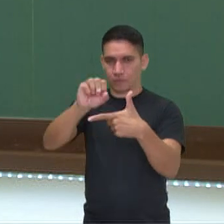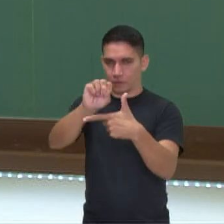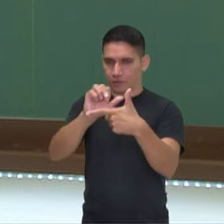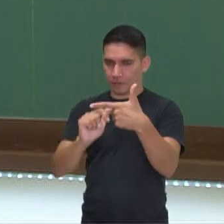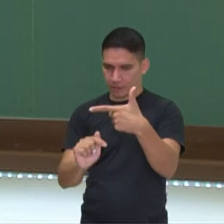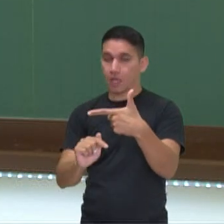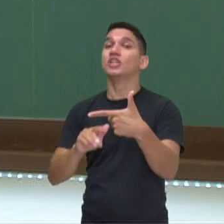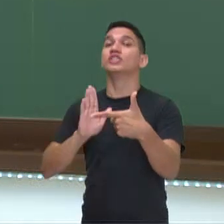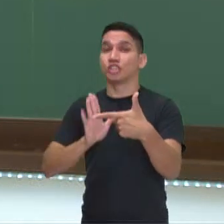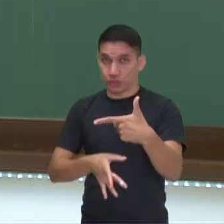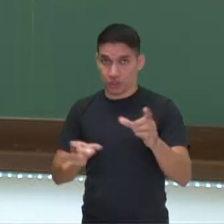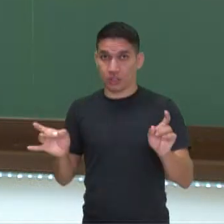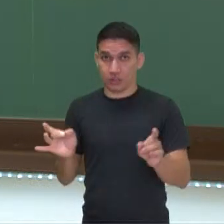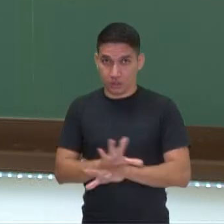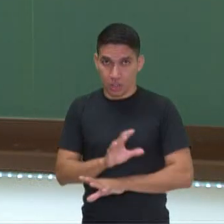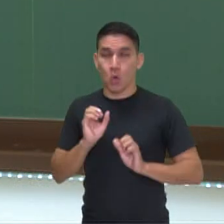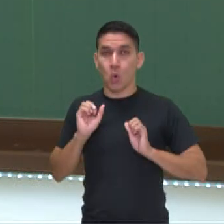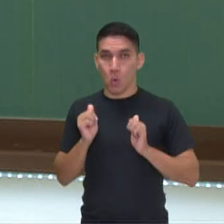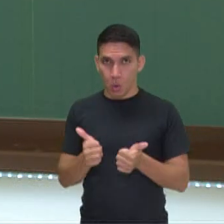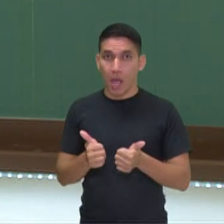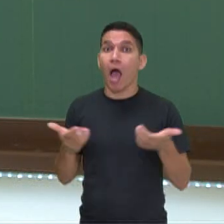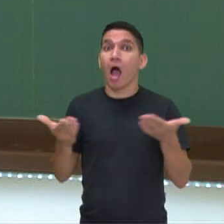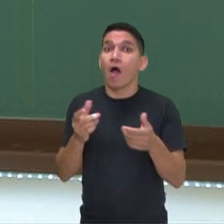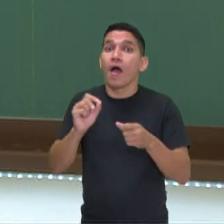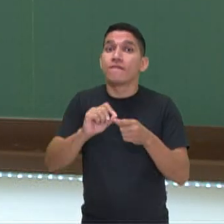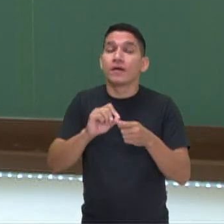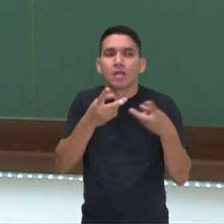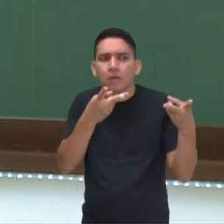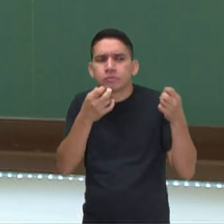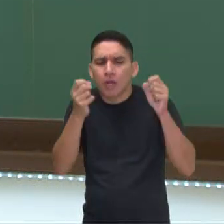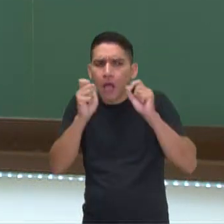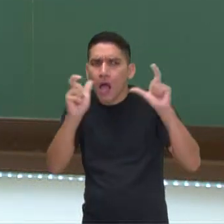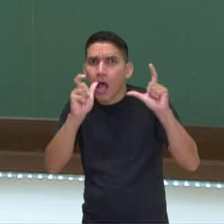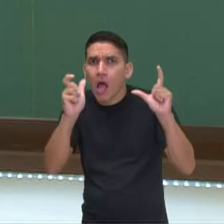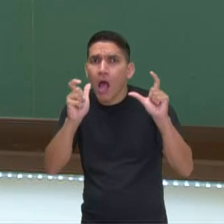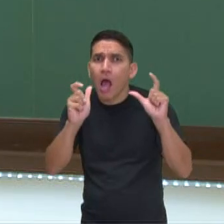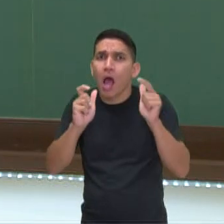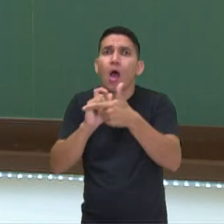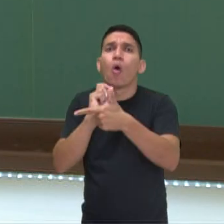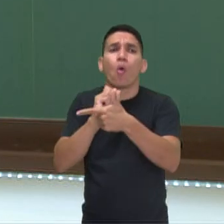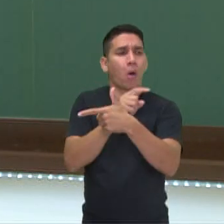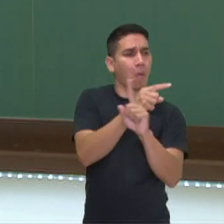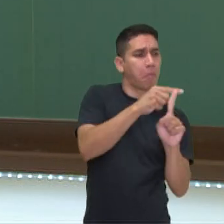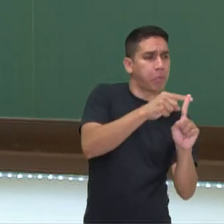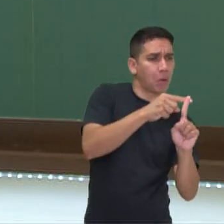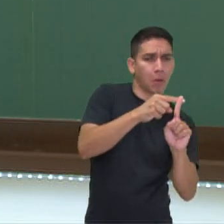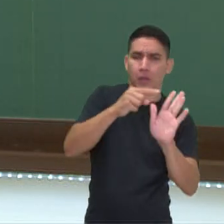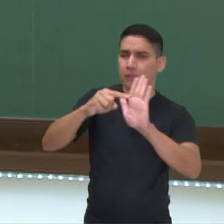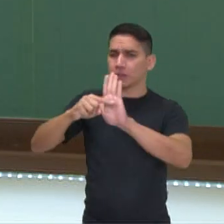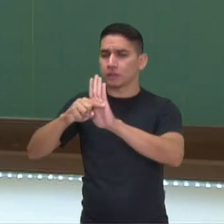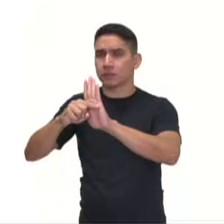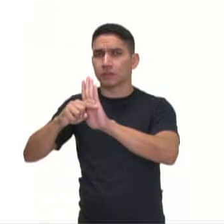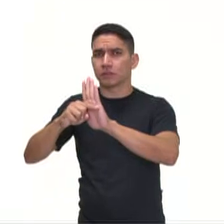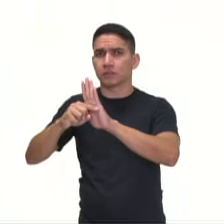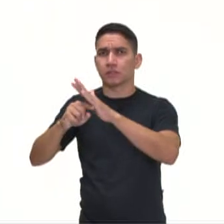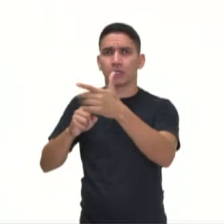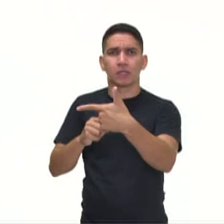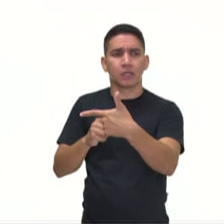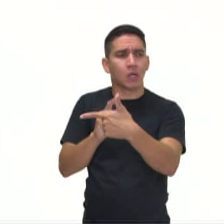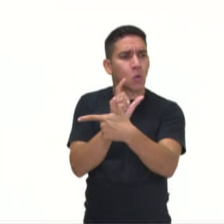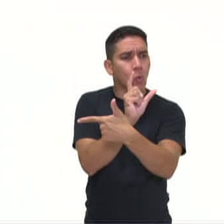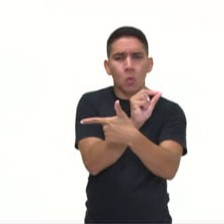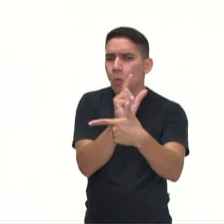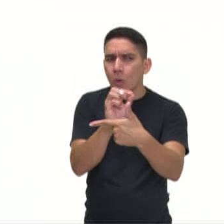divisão, realizamos o jogo dos sinais. Quando eu divido um valor positivo por um valor